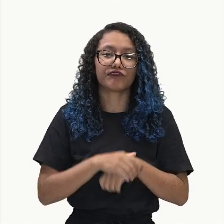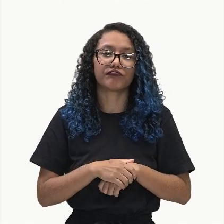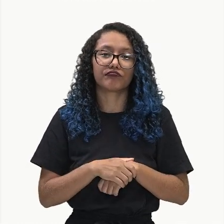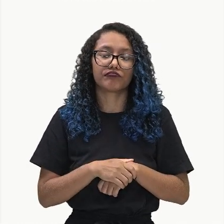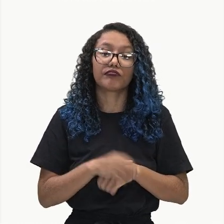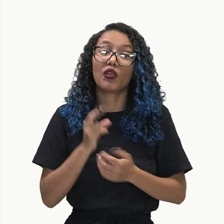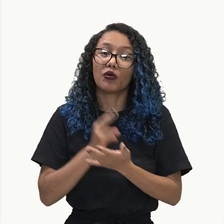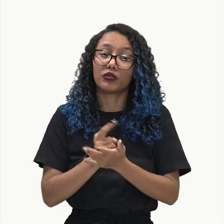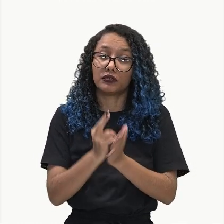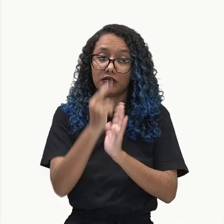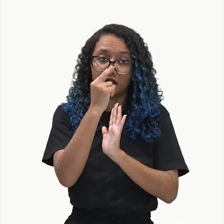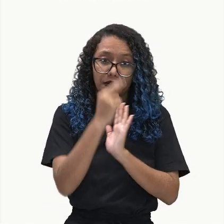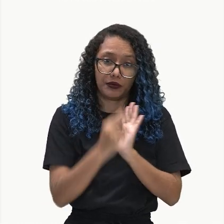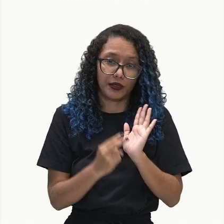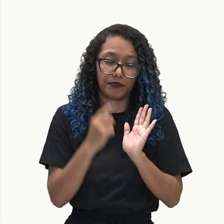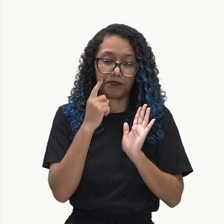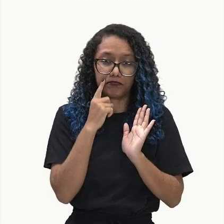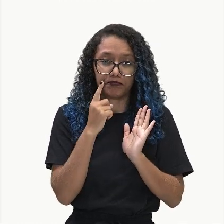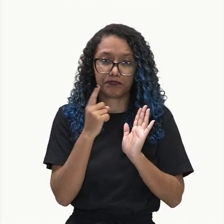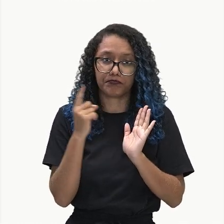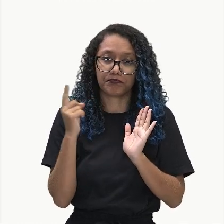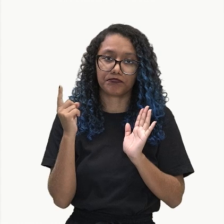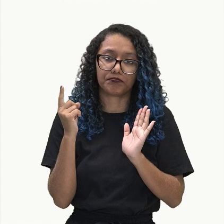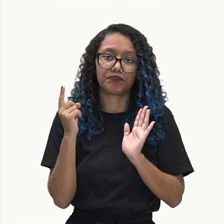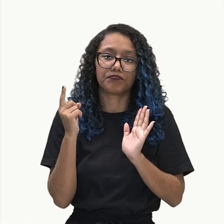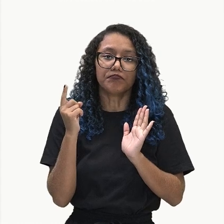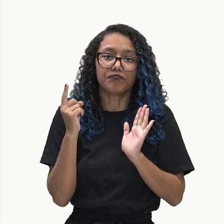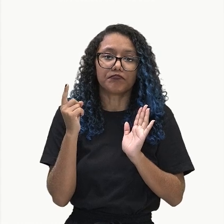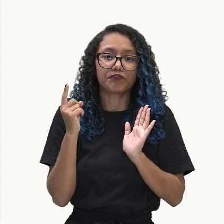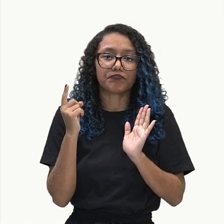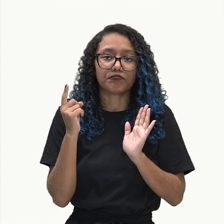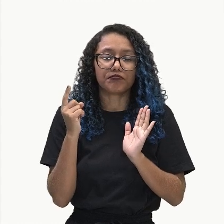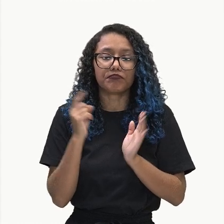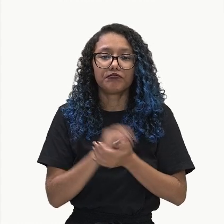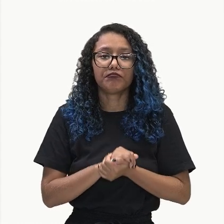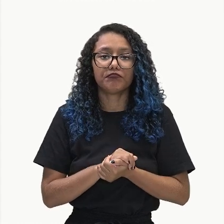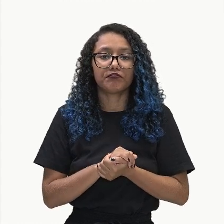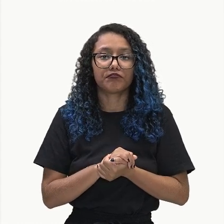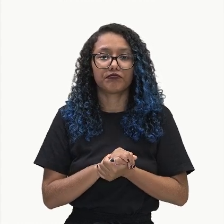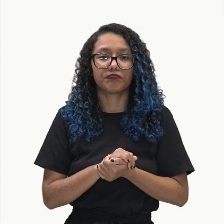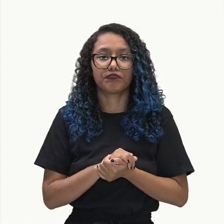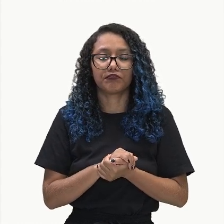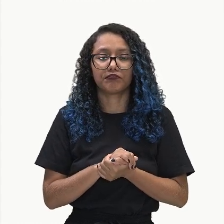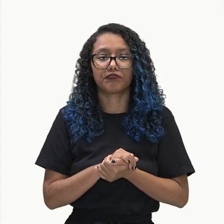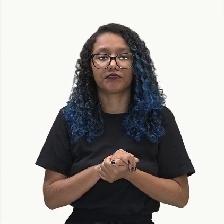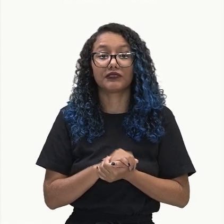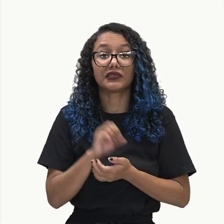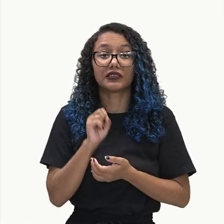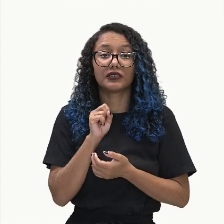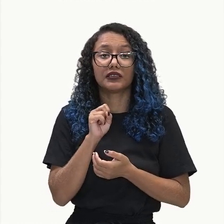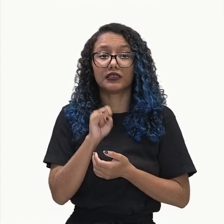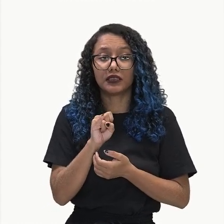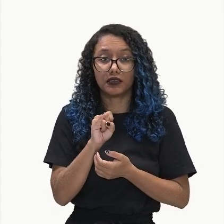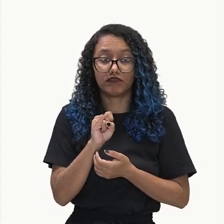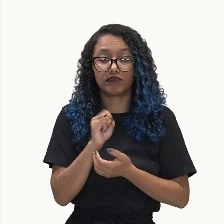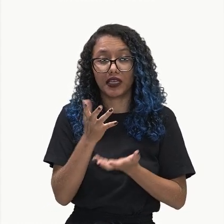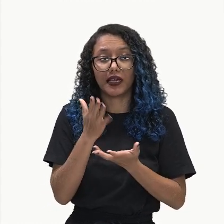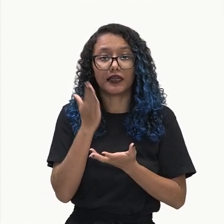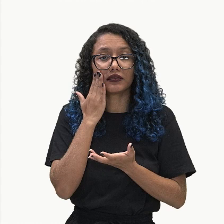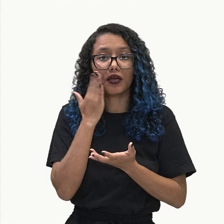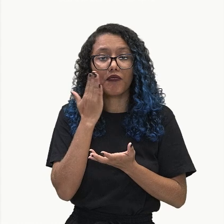solos en una oración, realizando una pregunta directa, siempre van entre 2